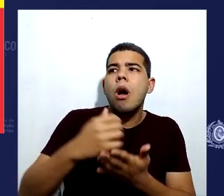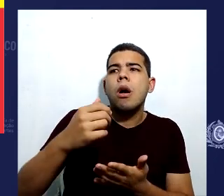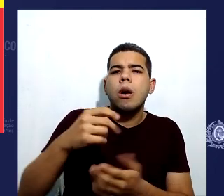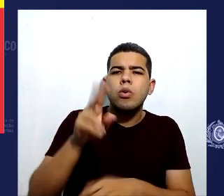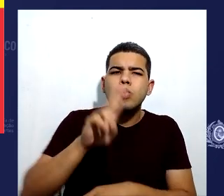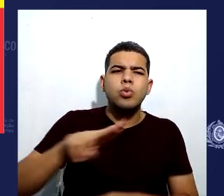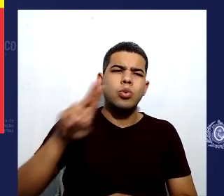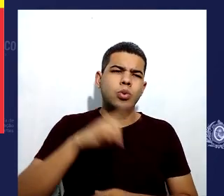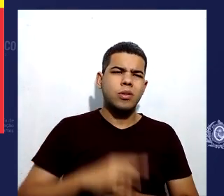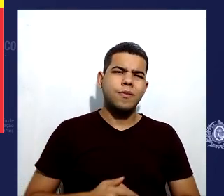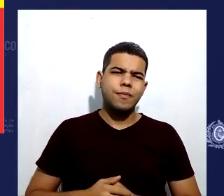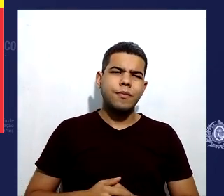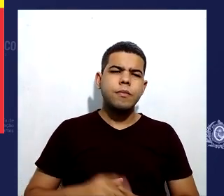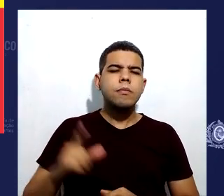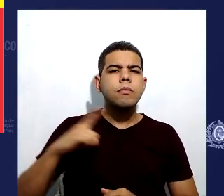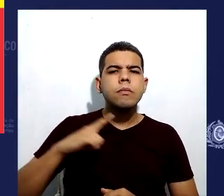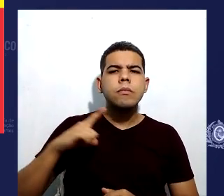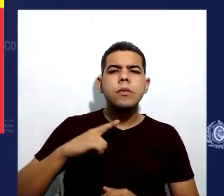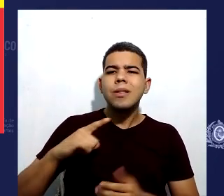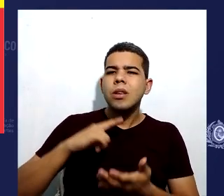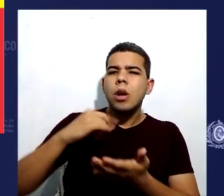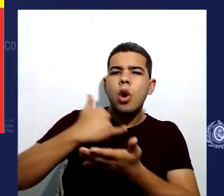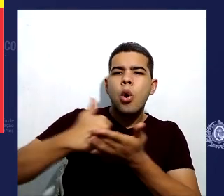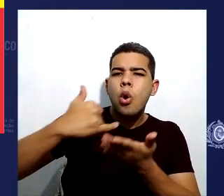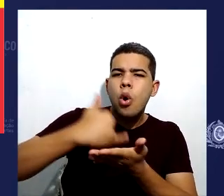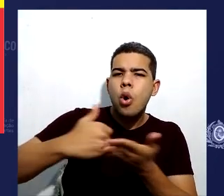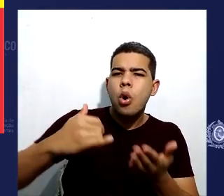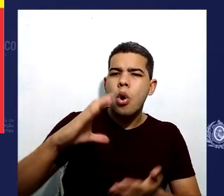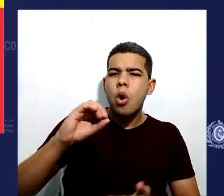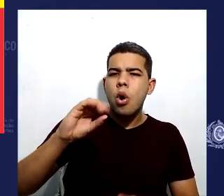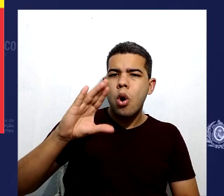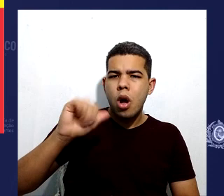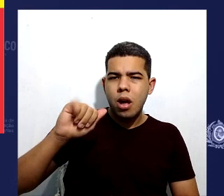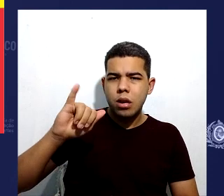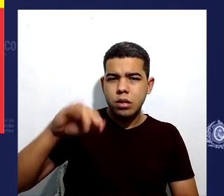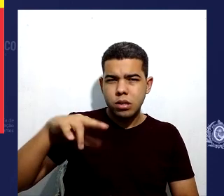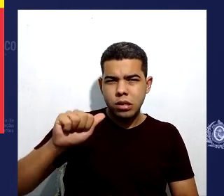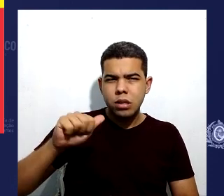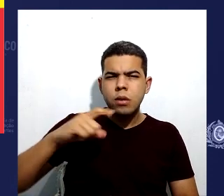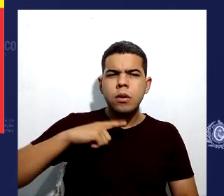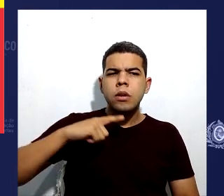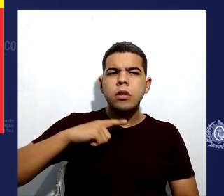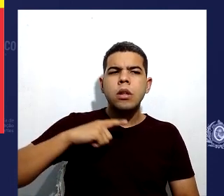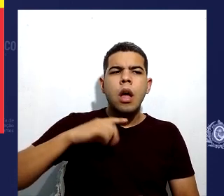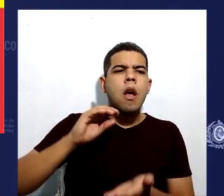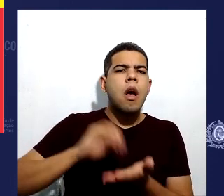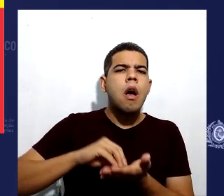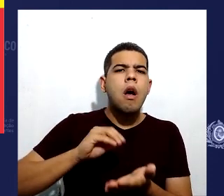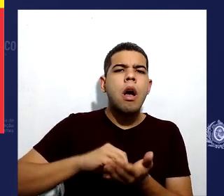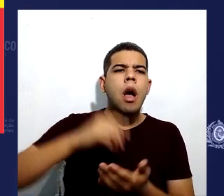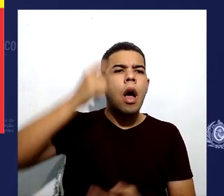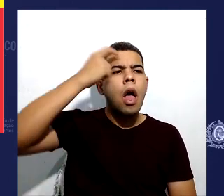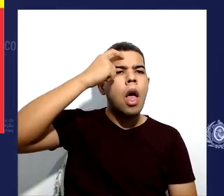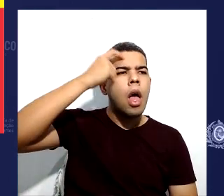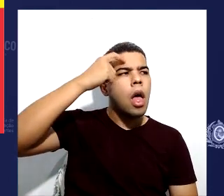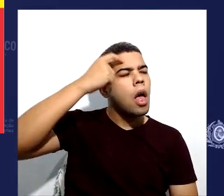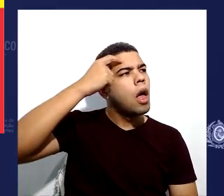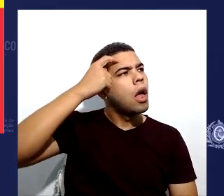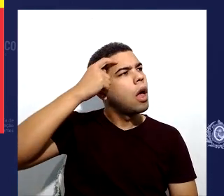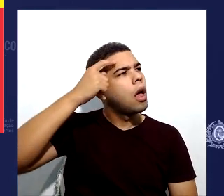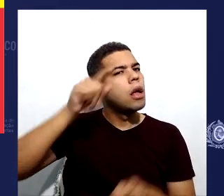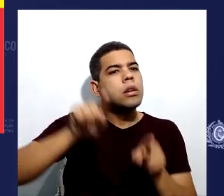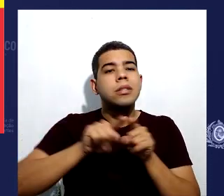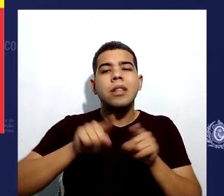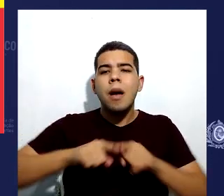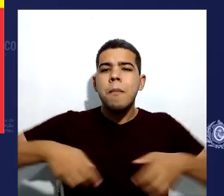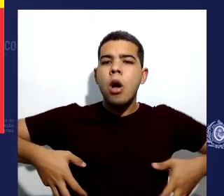de cocaína vão causar um déficit cognitivo e lesão pulmonar. O álcool, por exemplo, pode